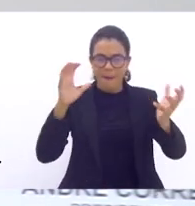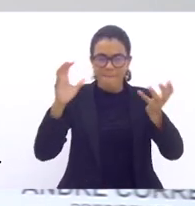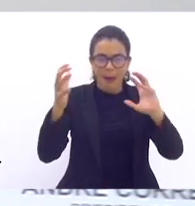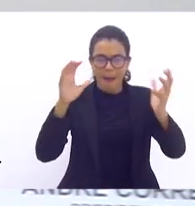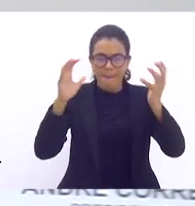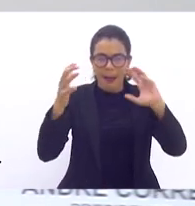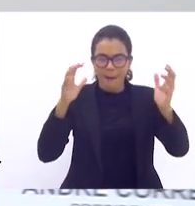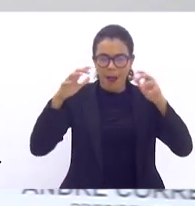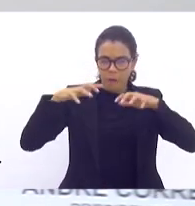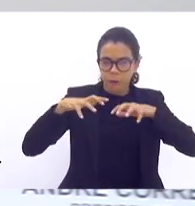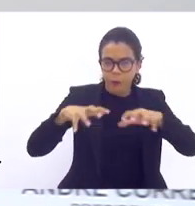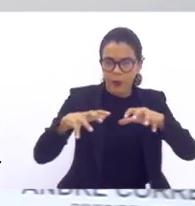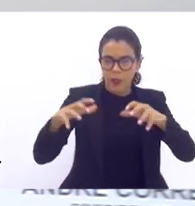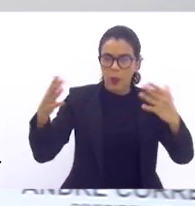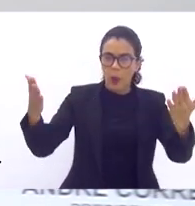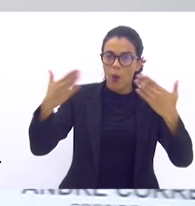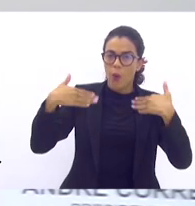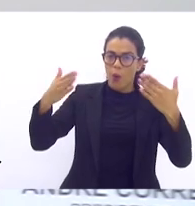vive